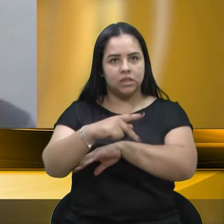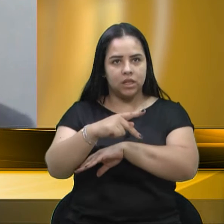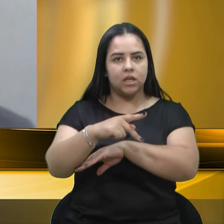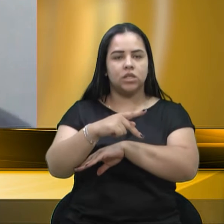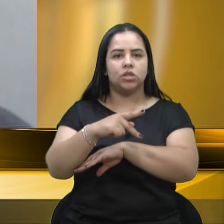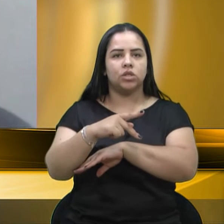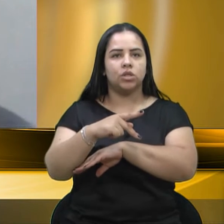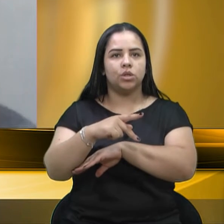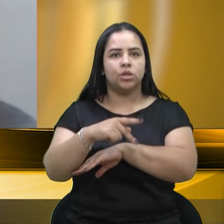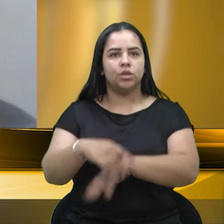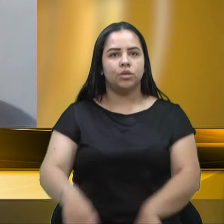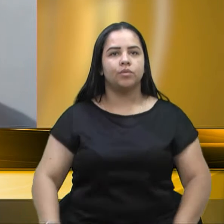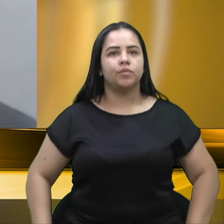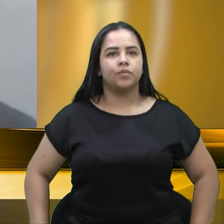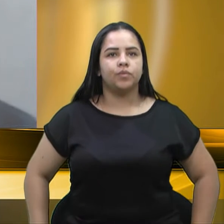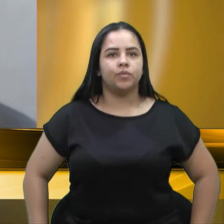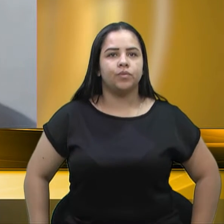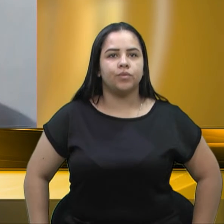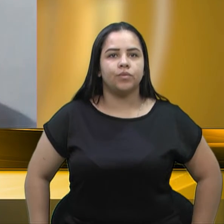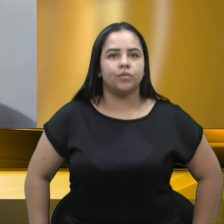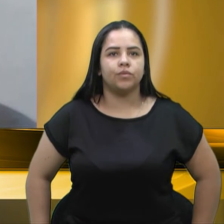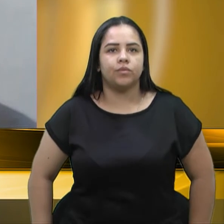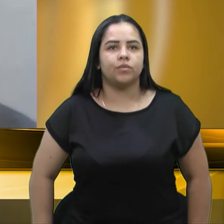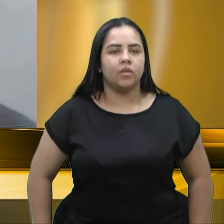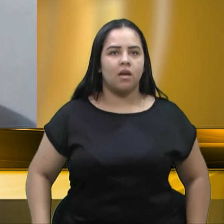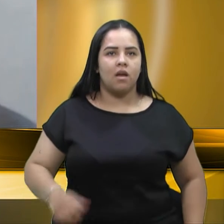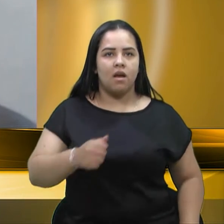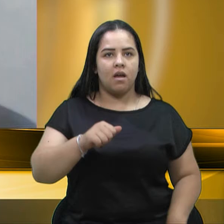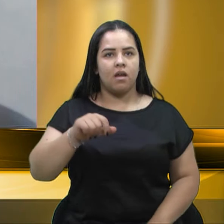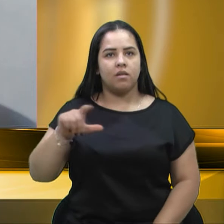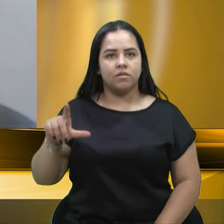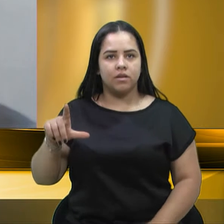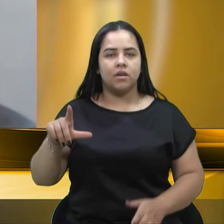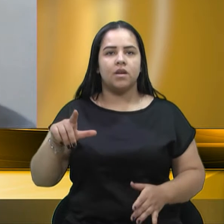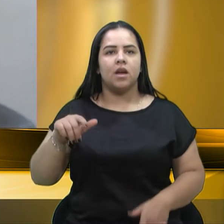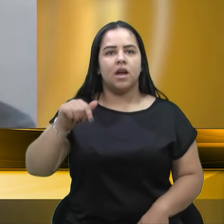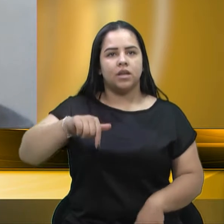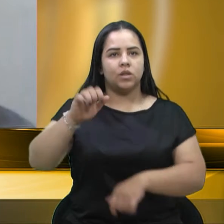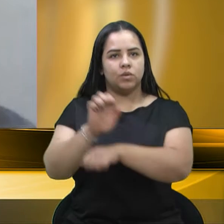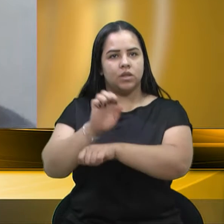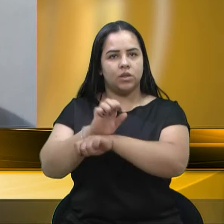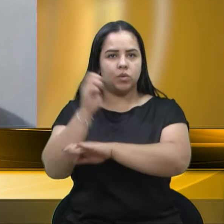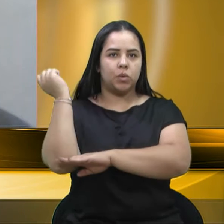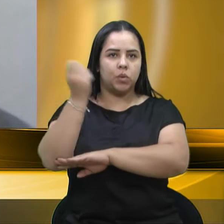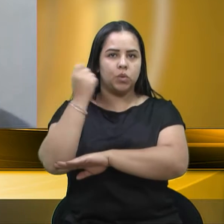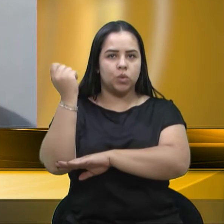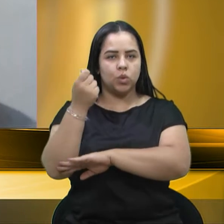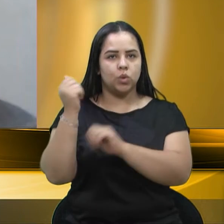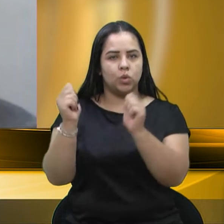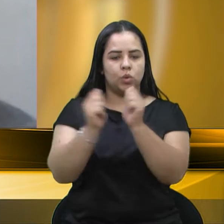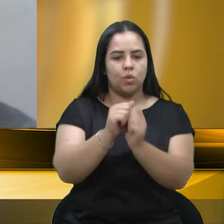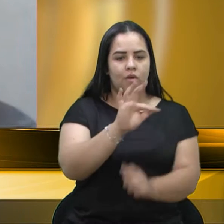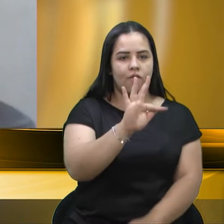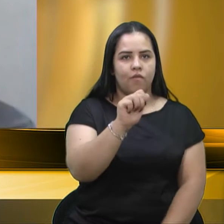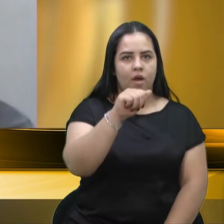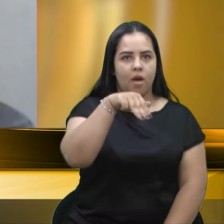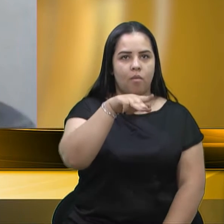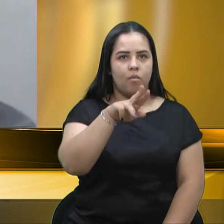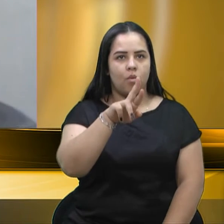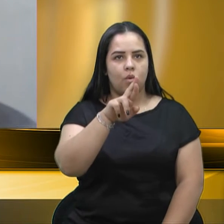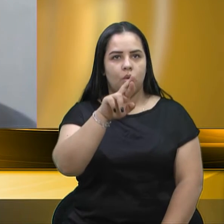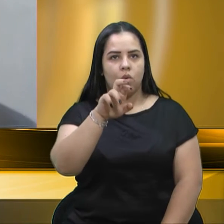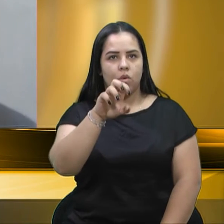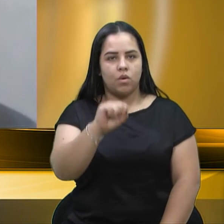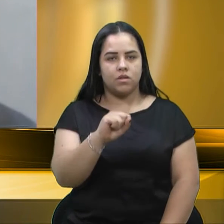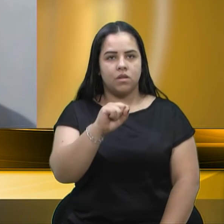na quarta-feira, e na quinta, a Assembleia Legislativa do Estado do Rio Grande do Sul, juntamente com a FAMURS e com a Grampal, que é